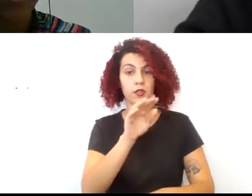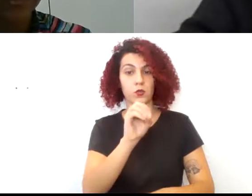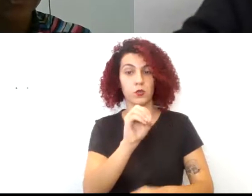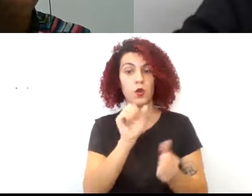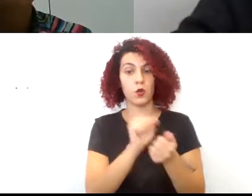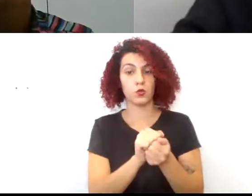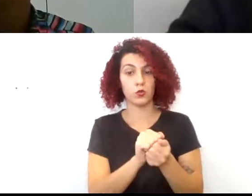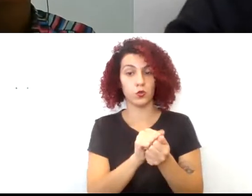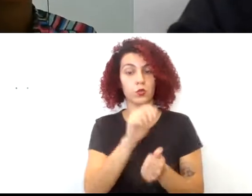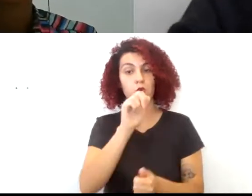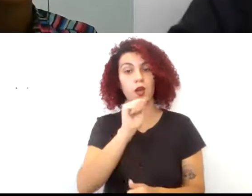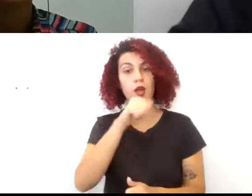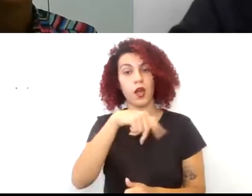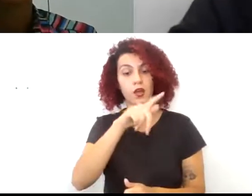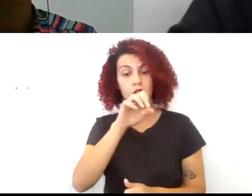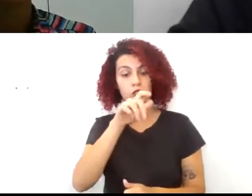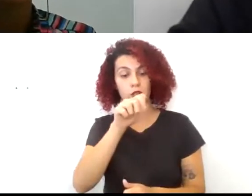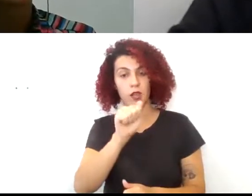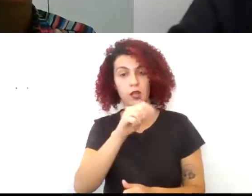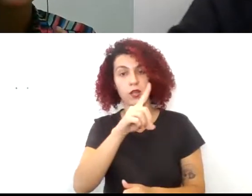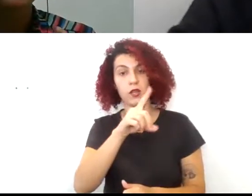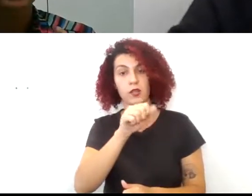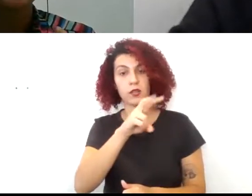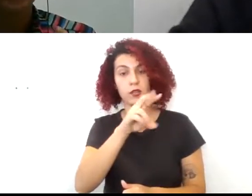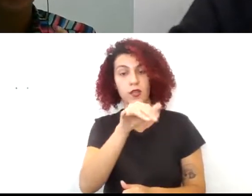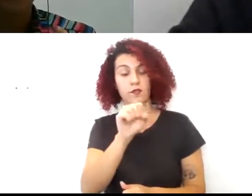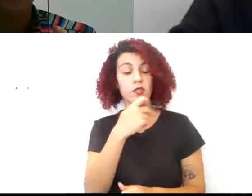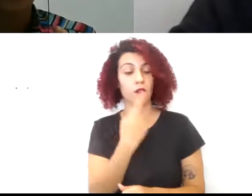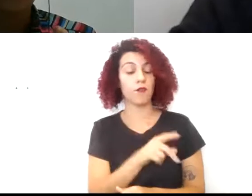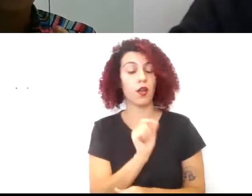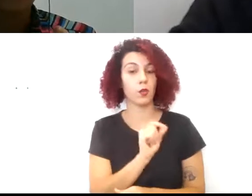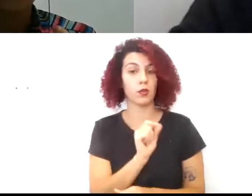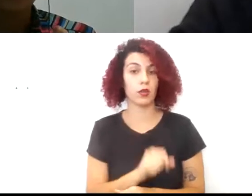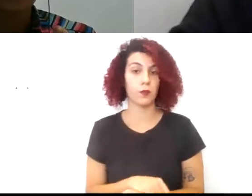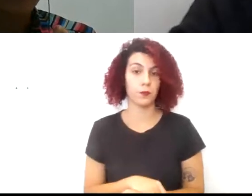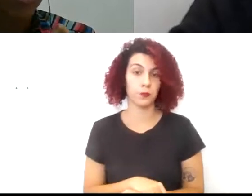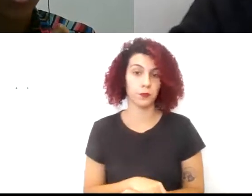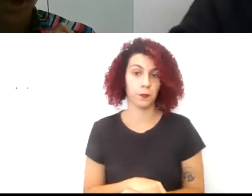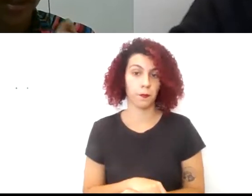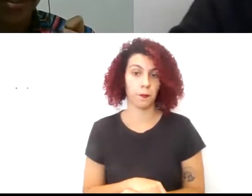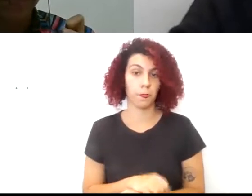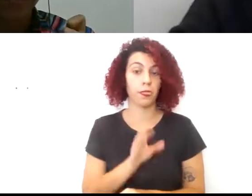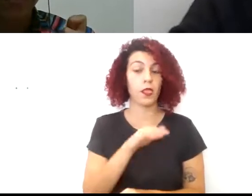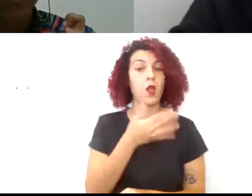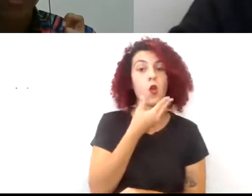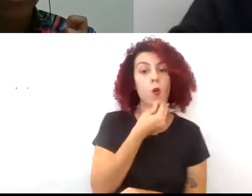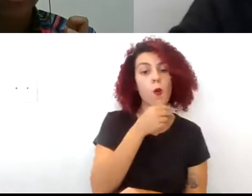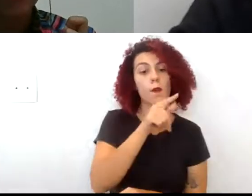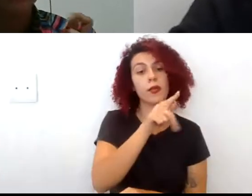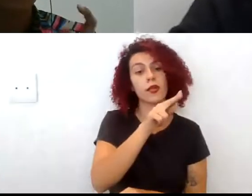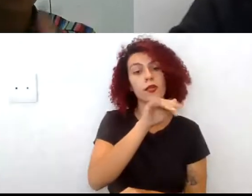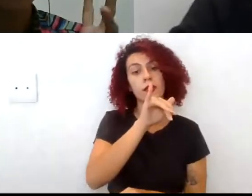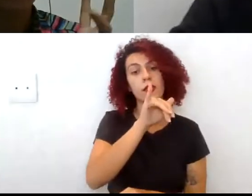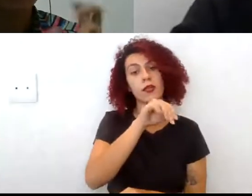em Cachoeira Bahia e acontecendo vários fala assim o Guimarães Rosa